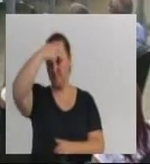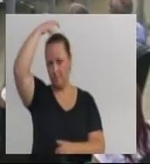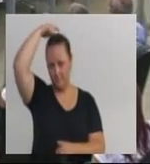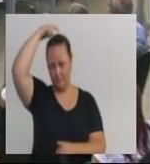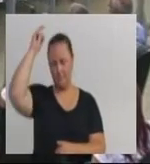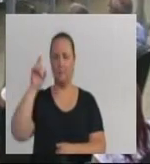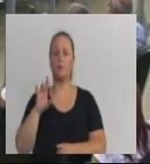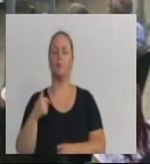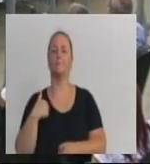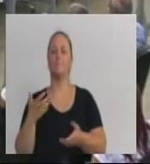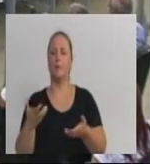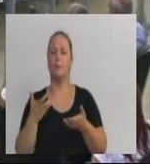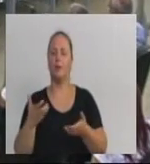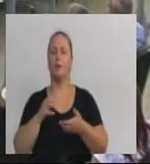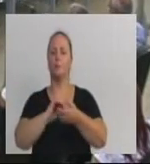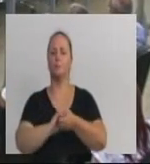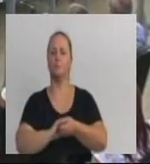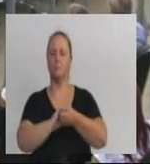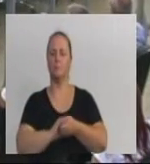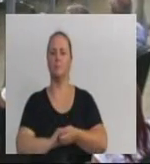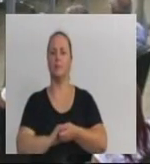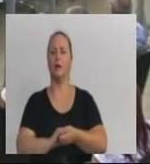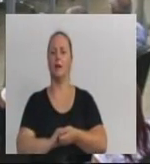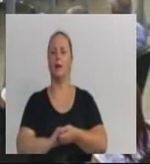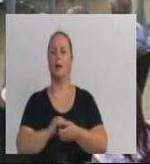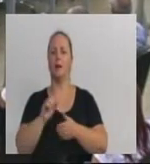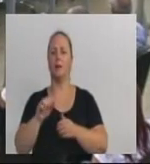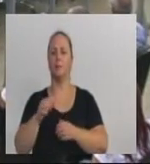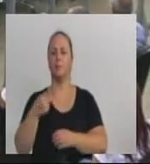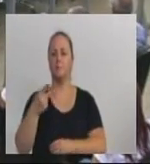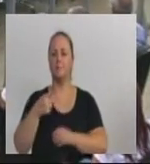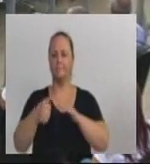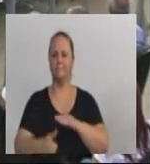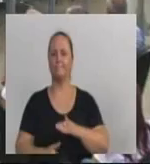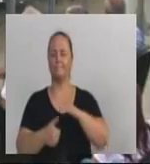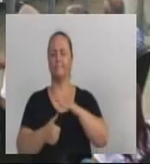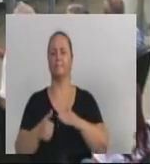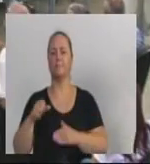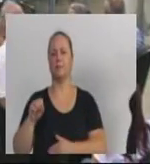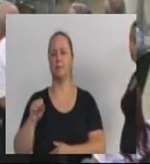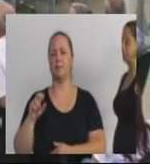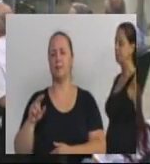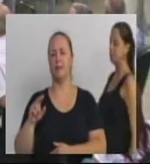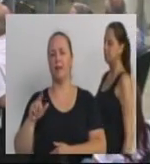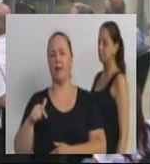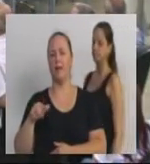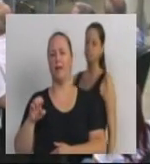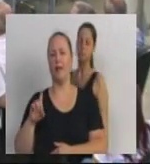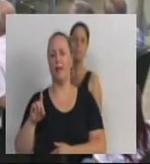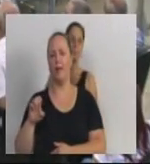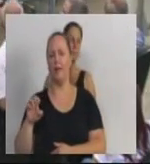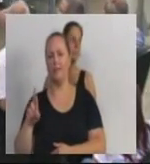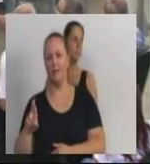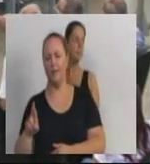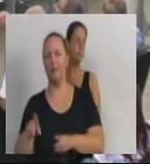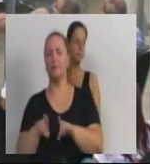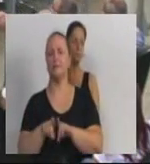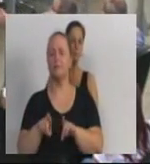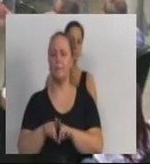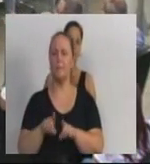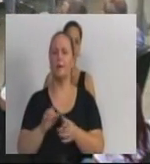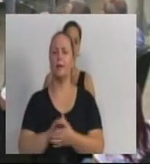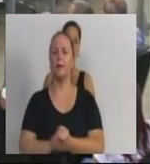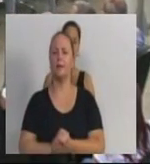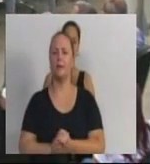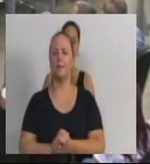aqui a nossa suplente Evelyn Rocha, suplente vereador, também o presidente do PT, Éder Lima, o Walter Salvador, presidente do PRB, e